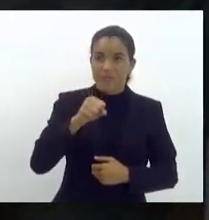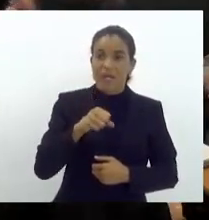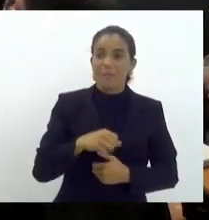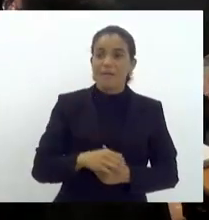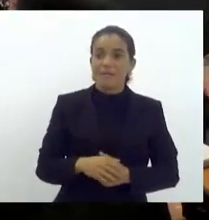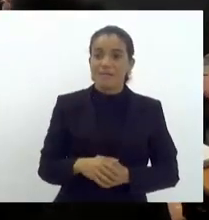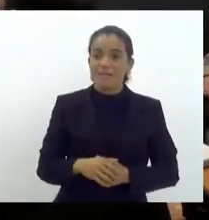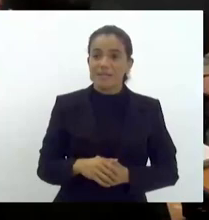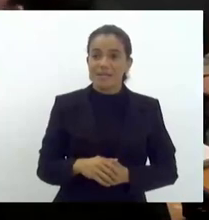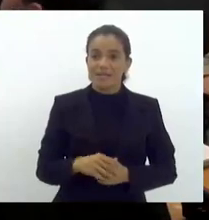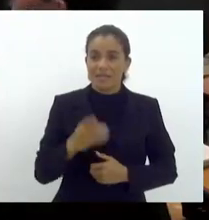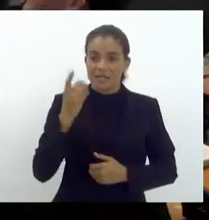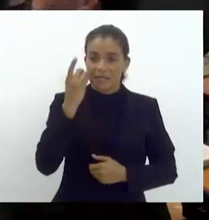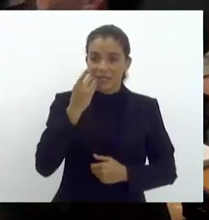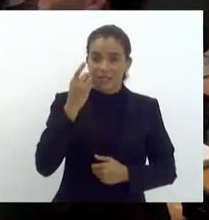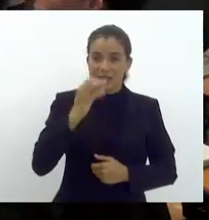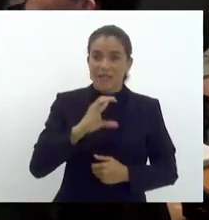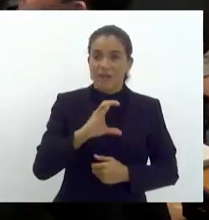Vinícius